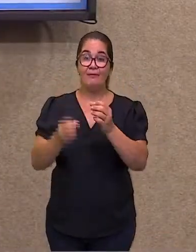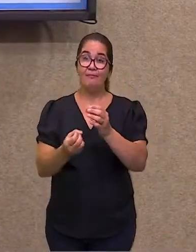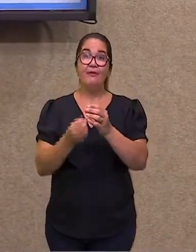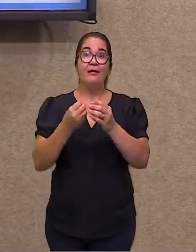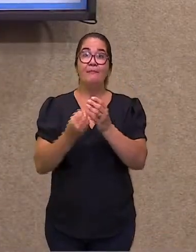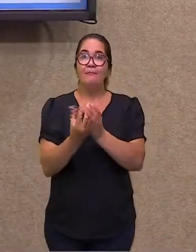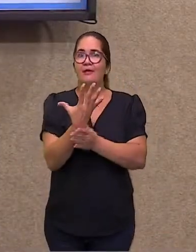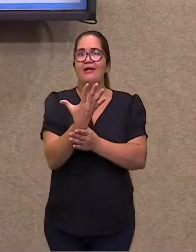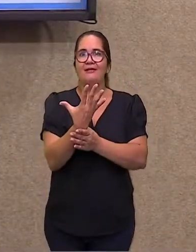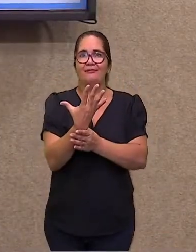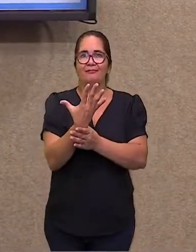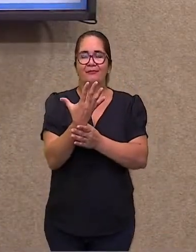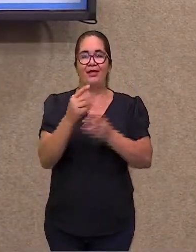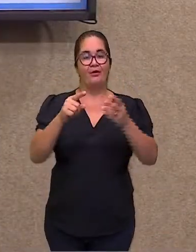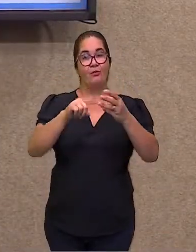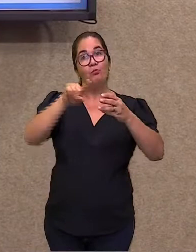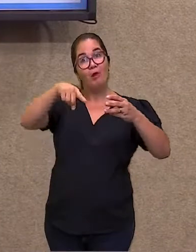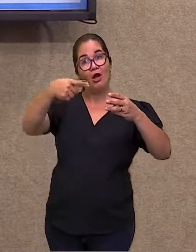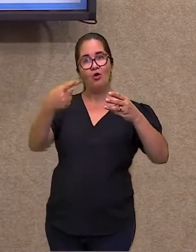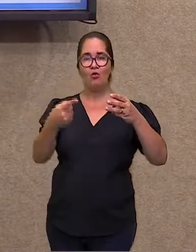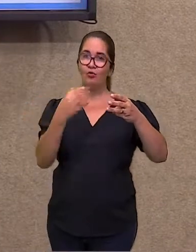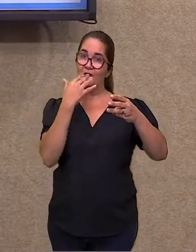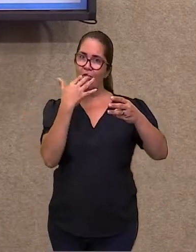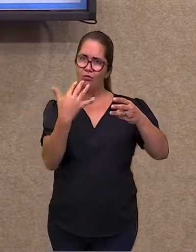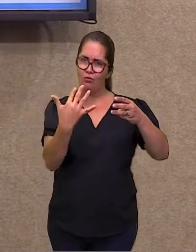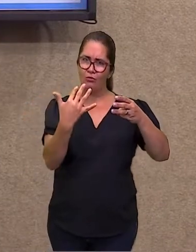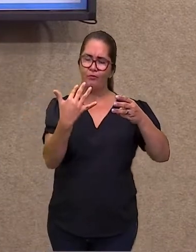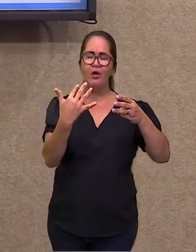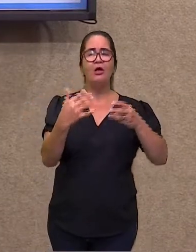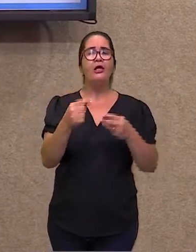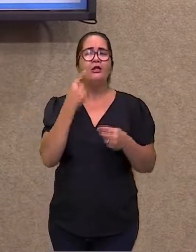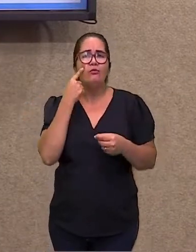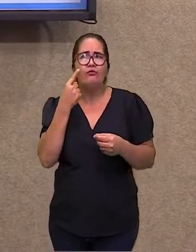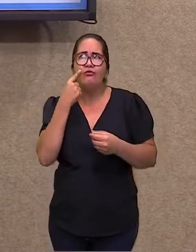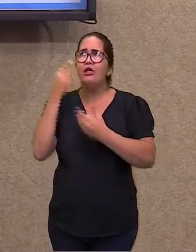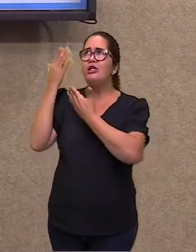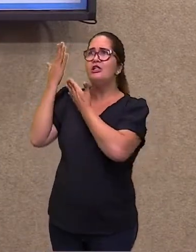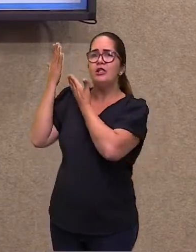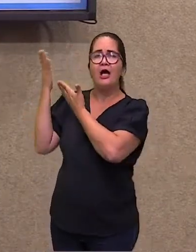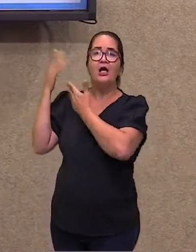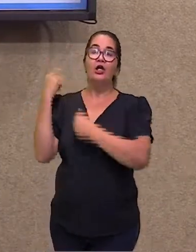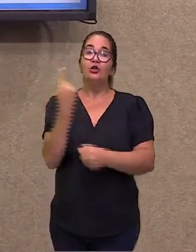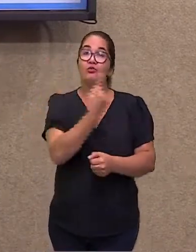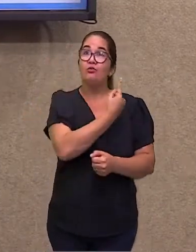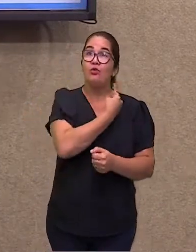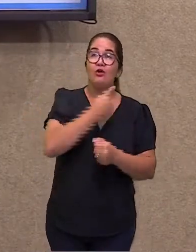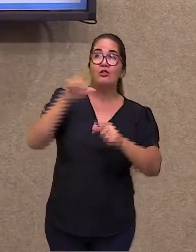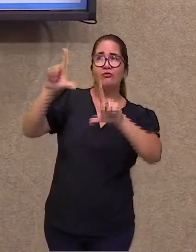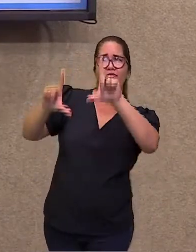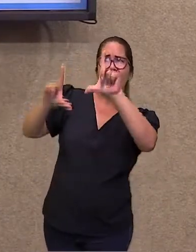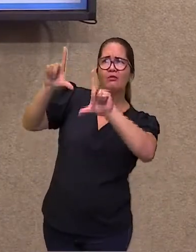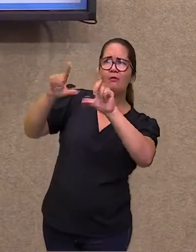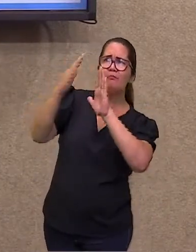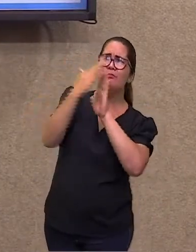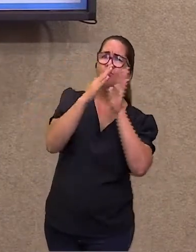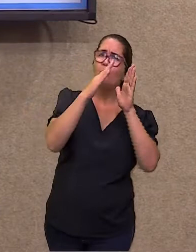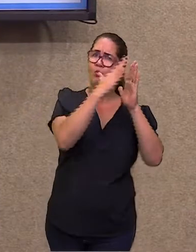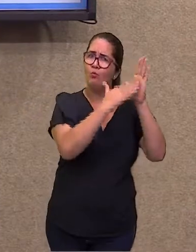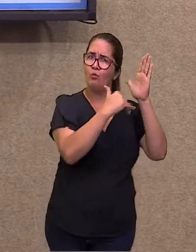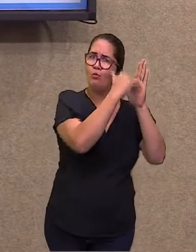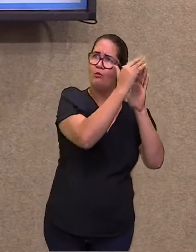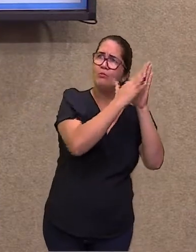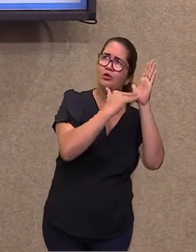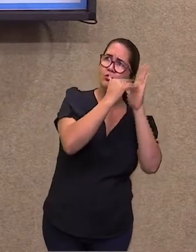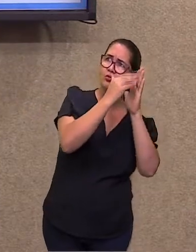o que acontece? Você consegue ver aos olhos, seus olhos conseguem observar o ponto a ponto. Aquilo que